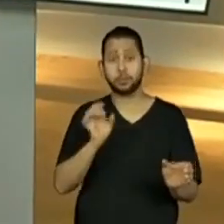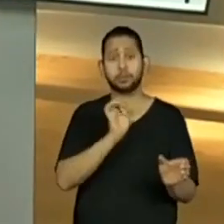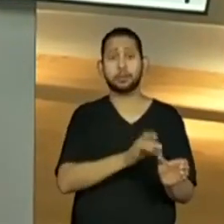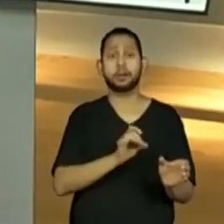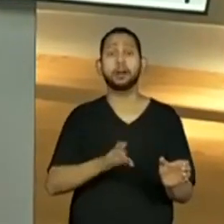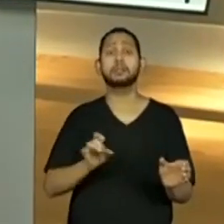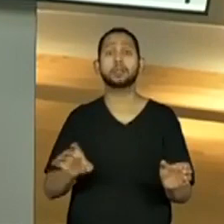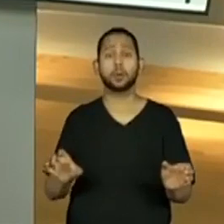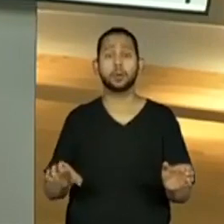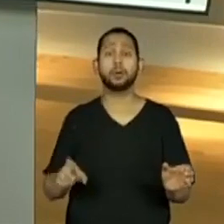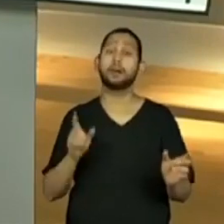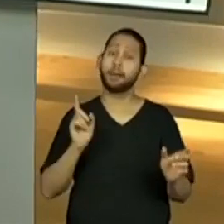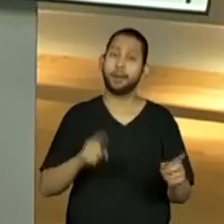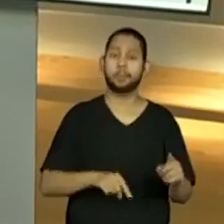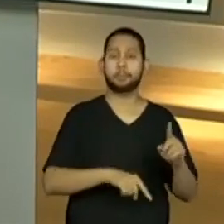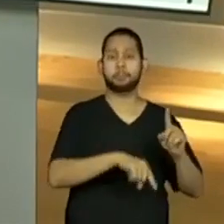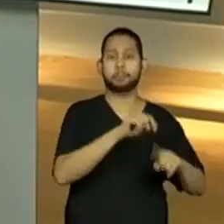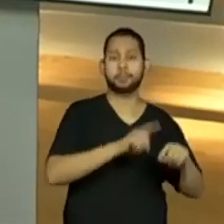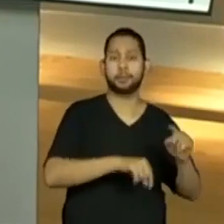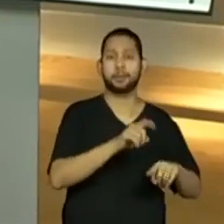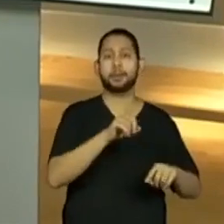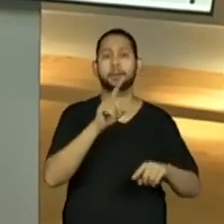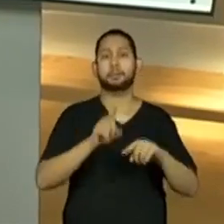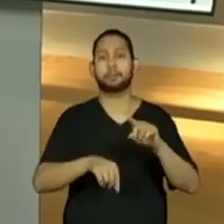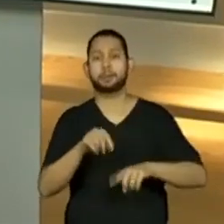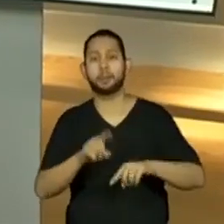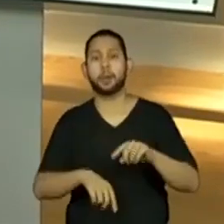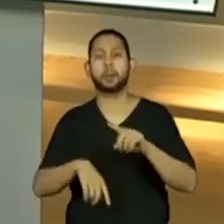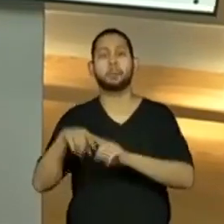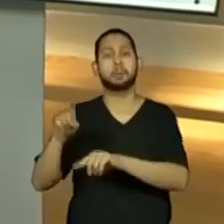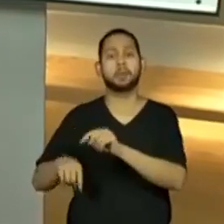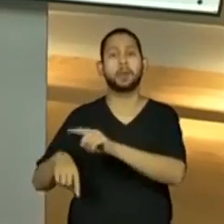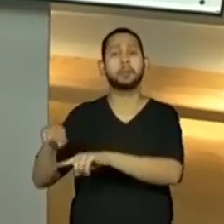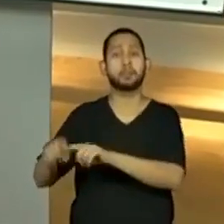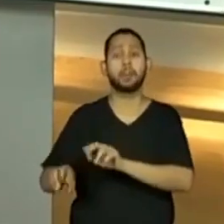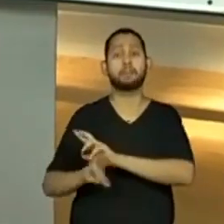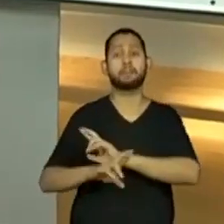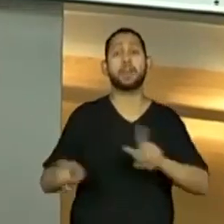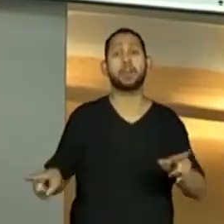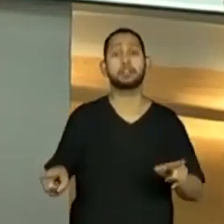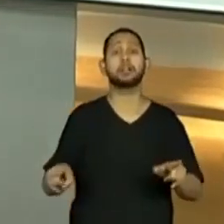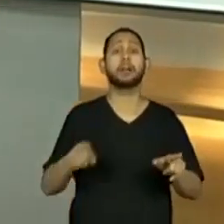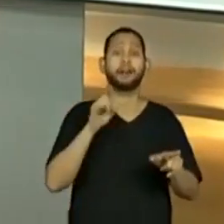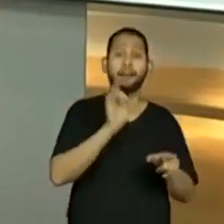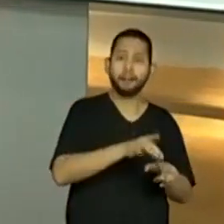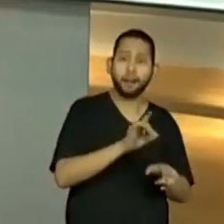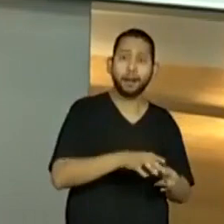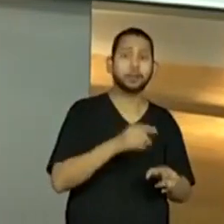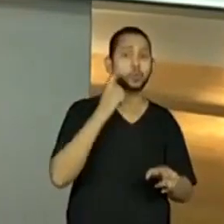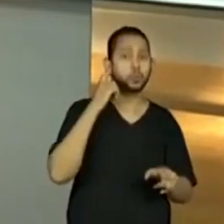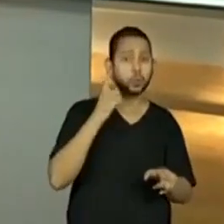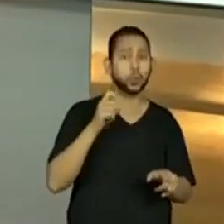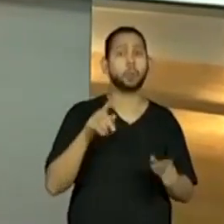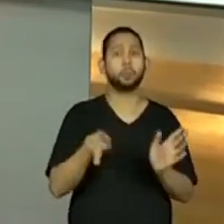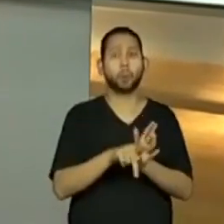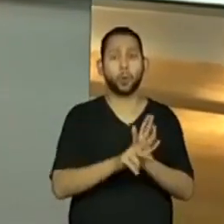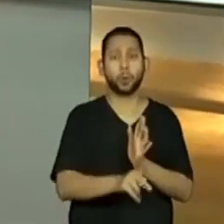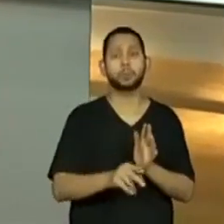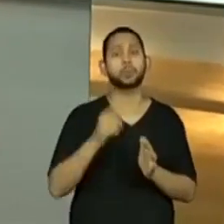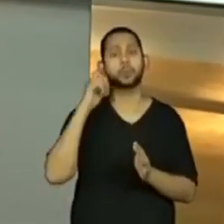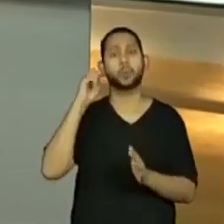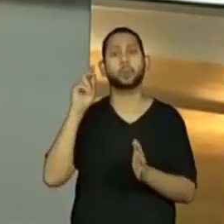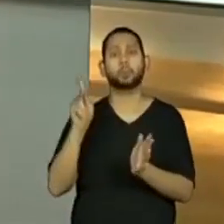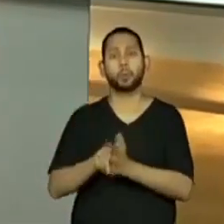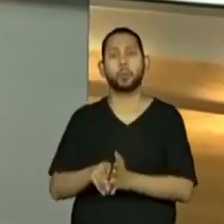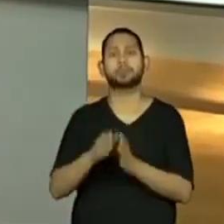para vocês, são feitos de materiais diferentes, correto?